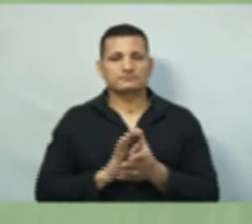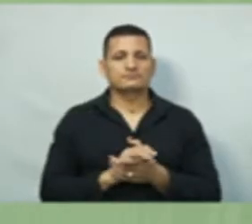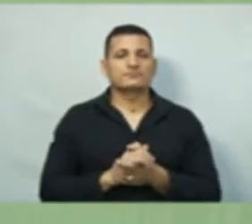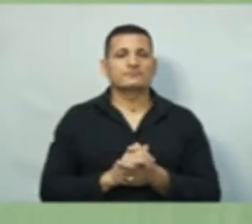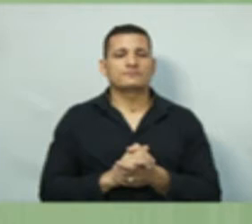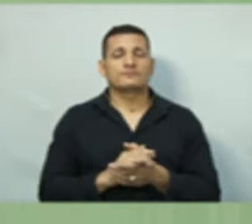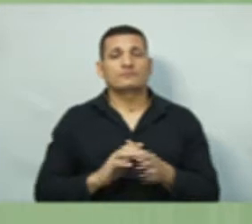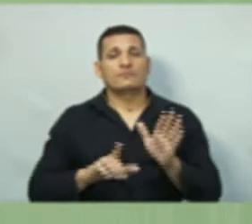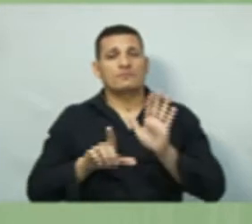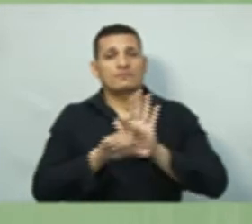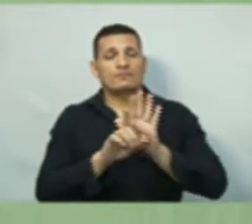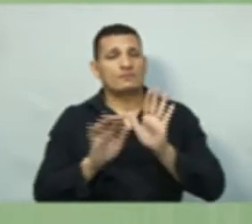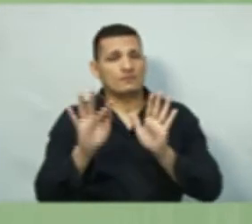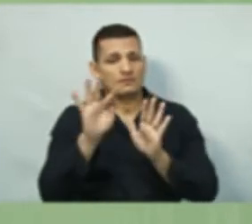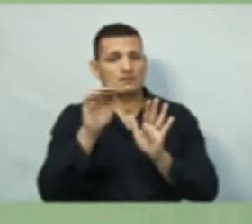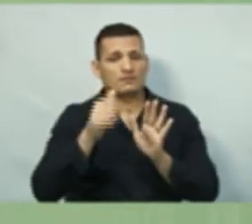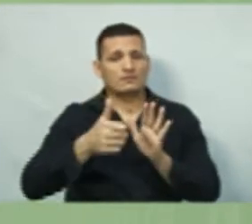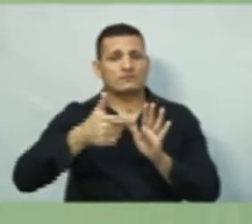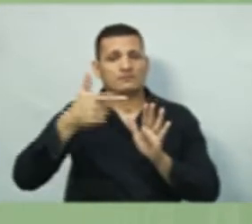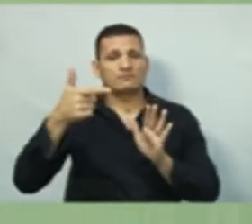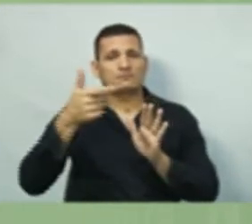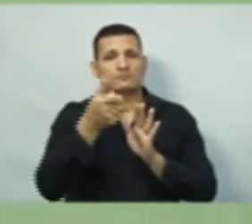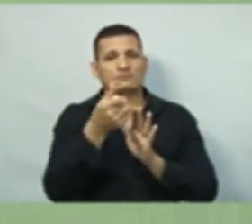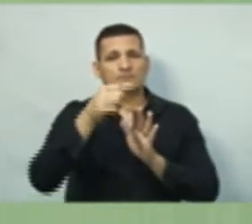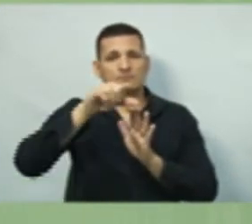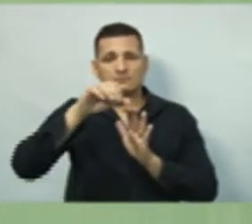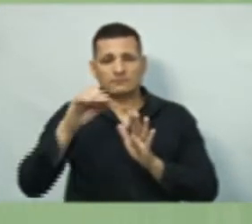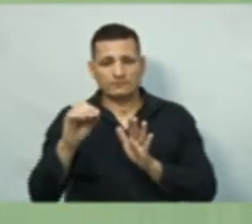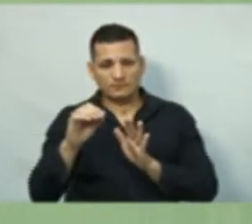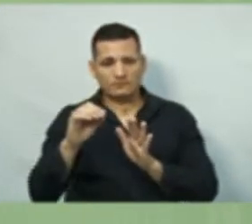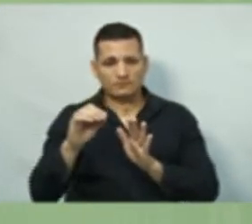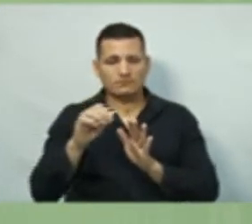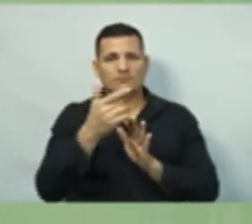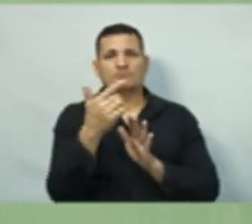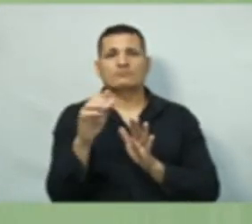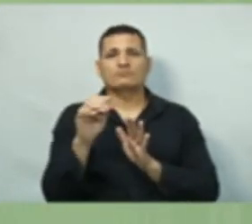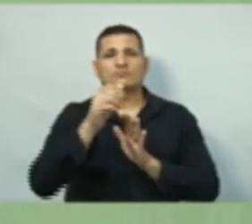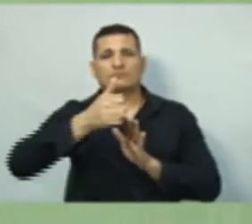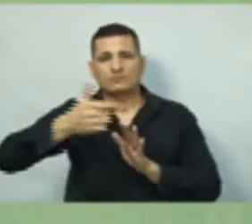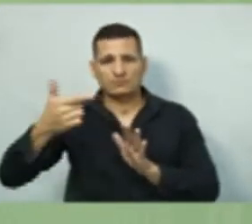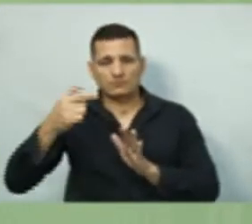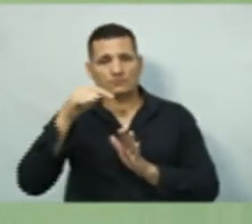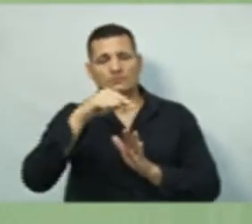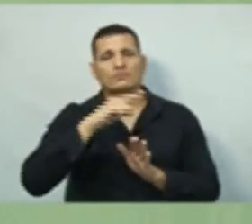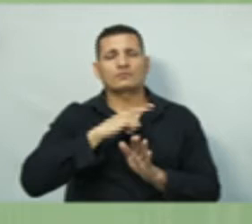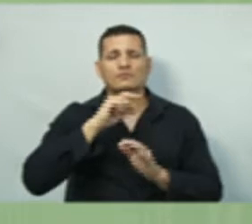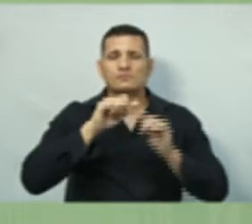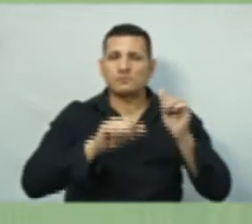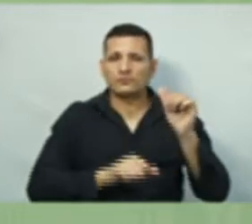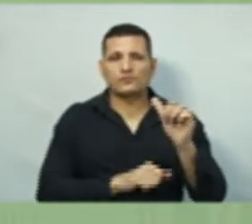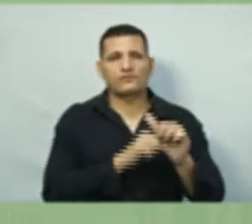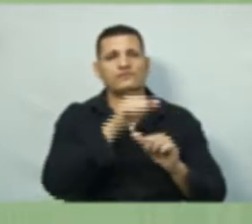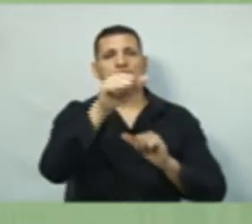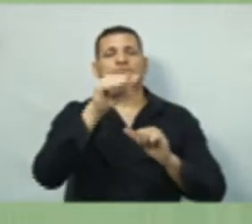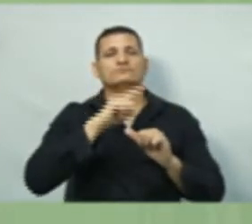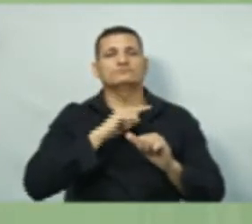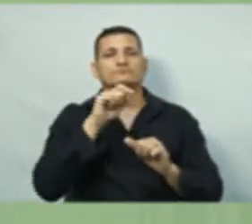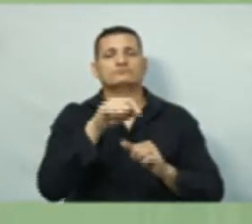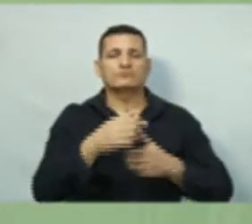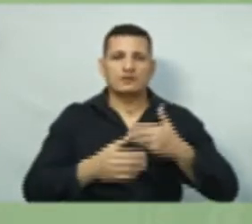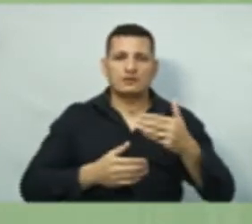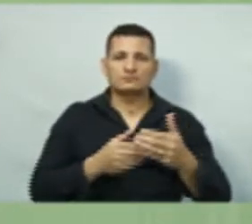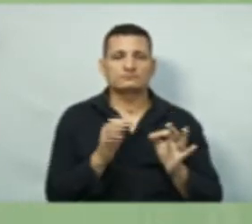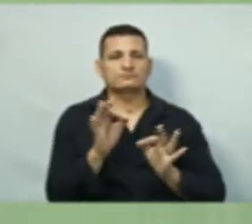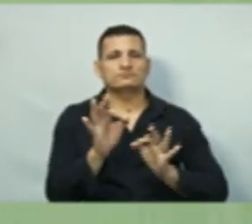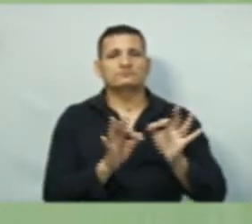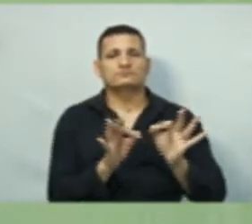A Lei Federal 12.690, 19 de julho de 2012, trouxe profundas modificações no processo de organização